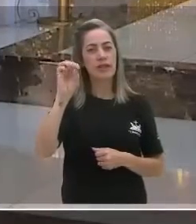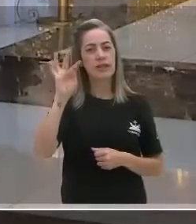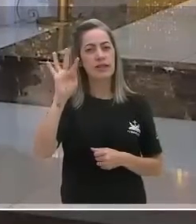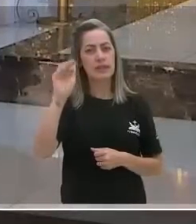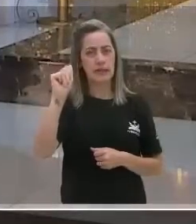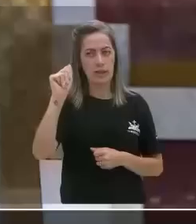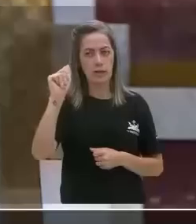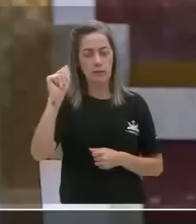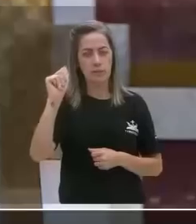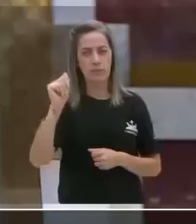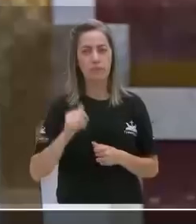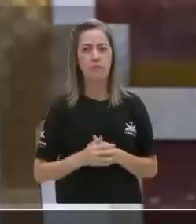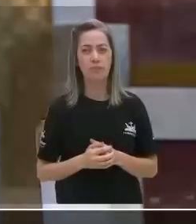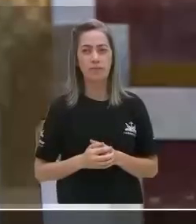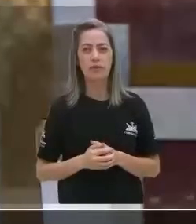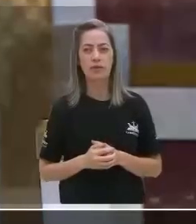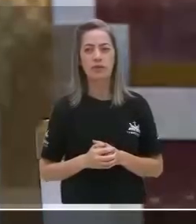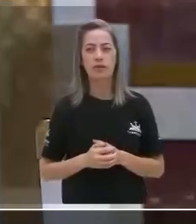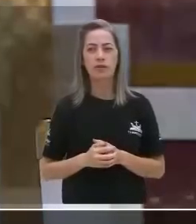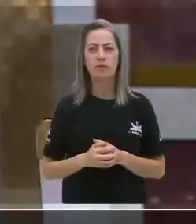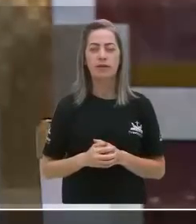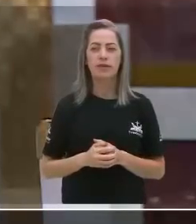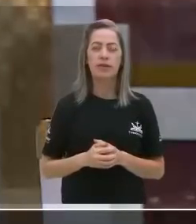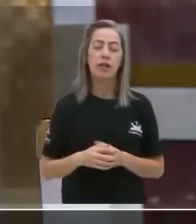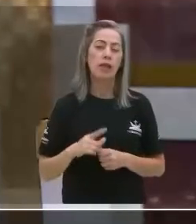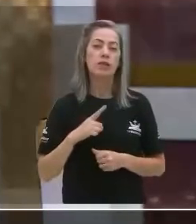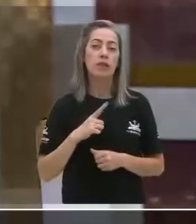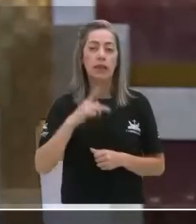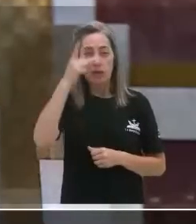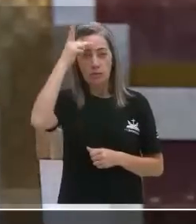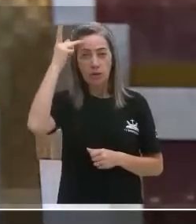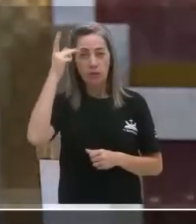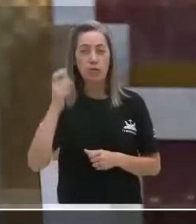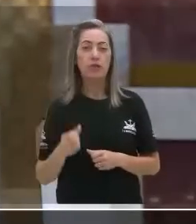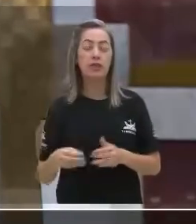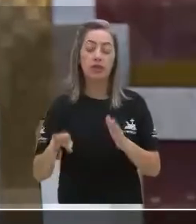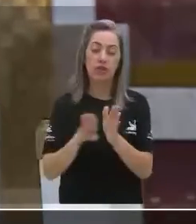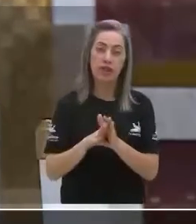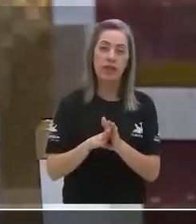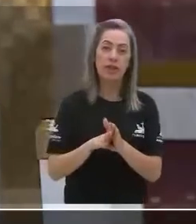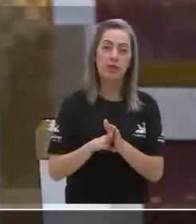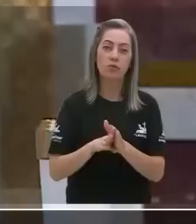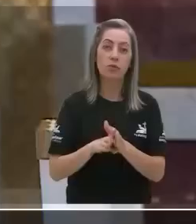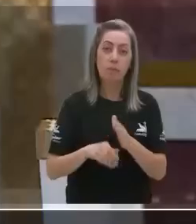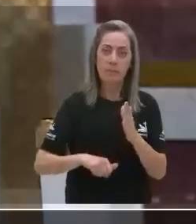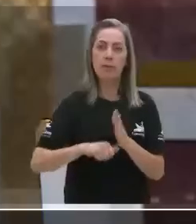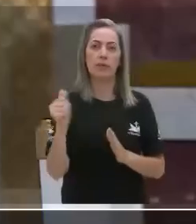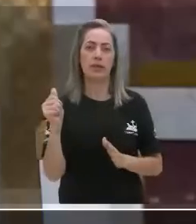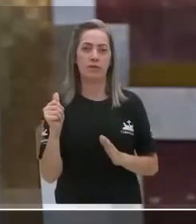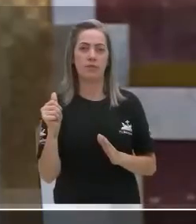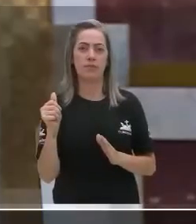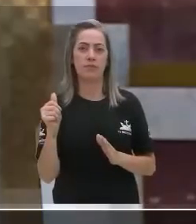Num bom sentido, João veio esquentar o palco, aquecer os corações.